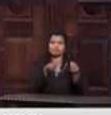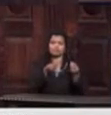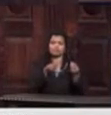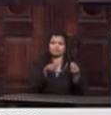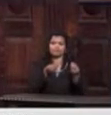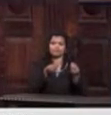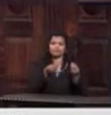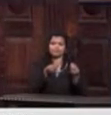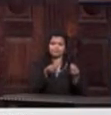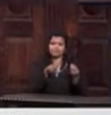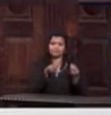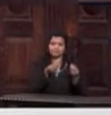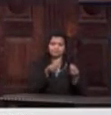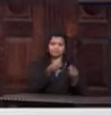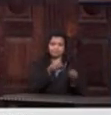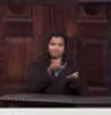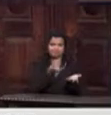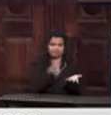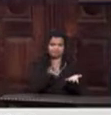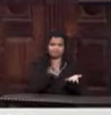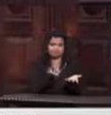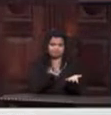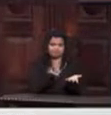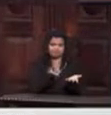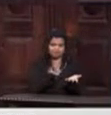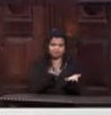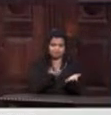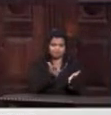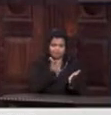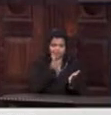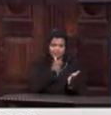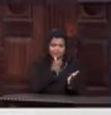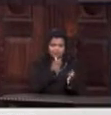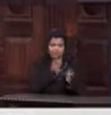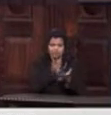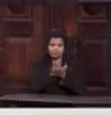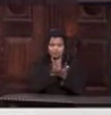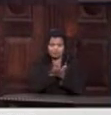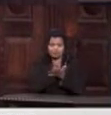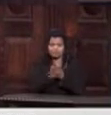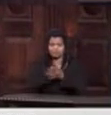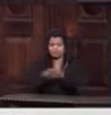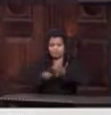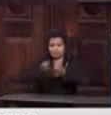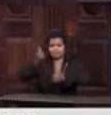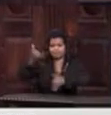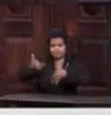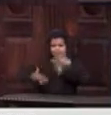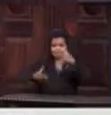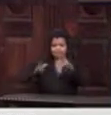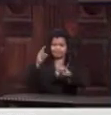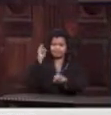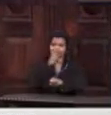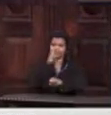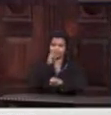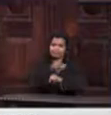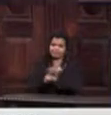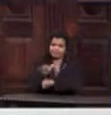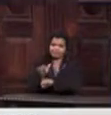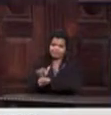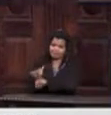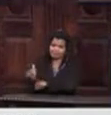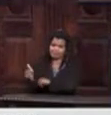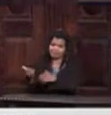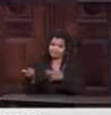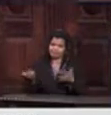ficava o tempo todo tentando formar opinião, desinformando a sociedade e